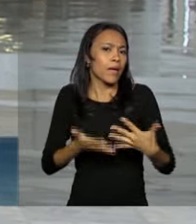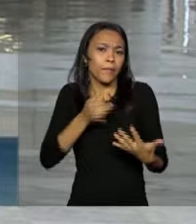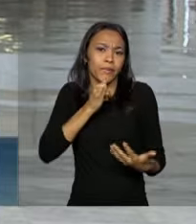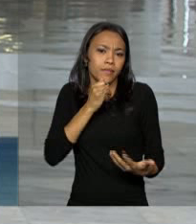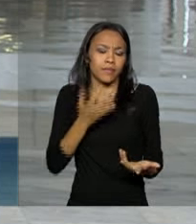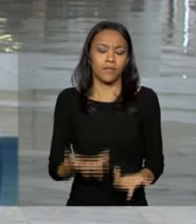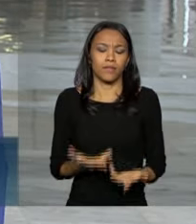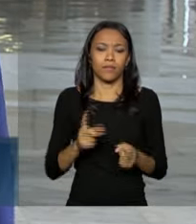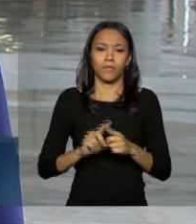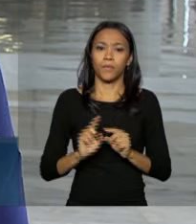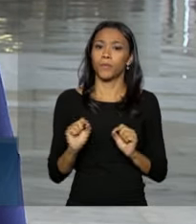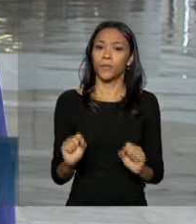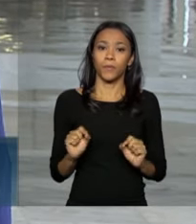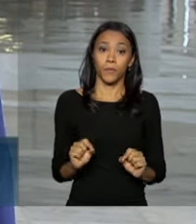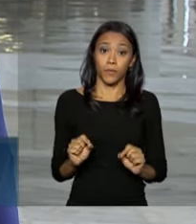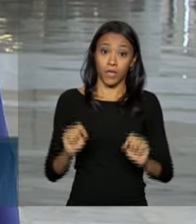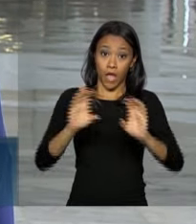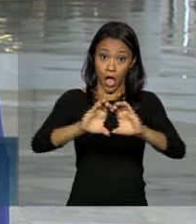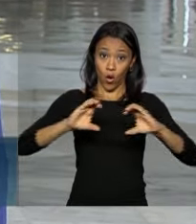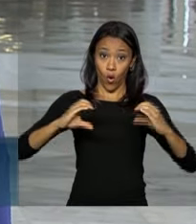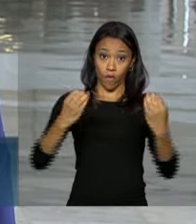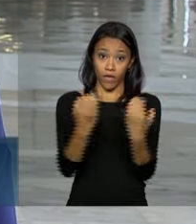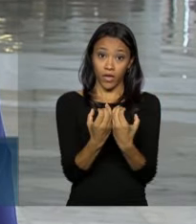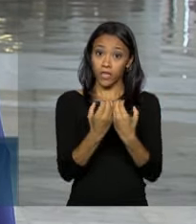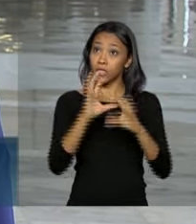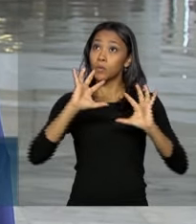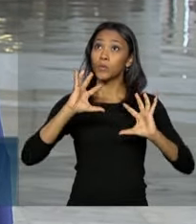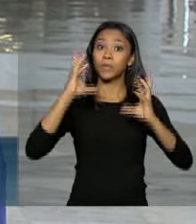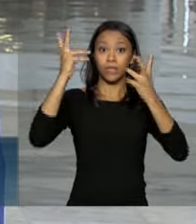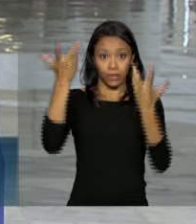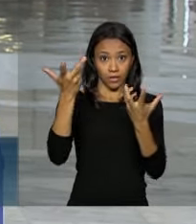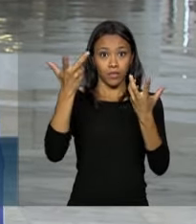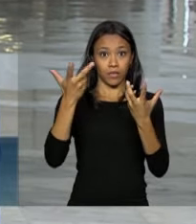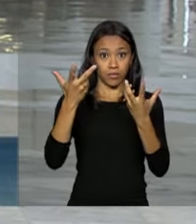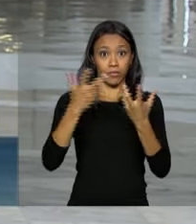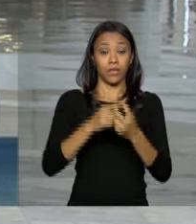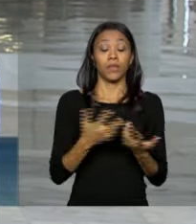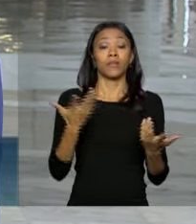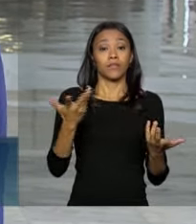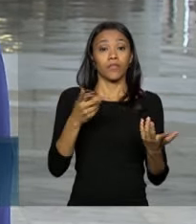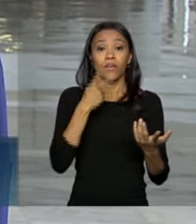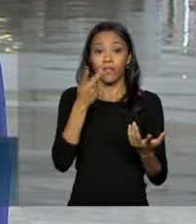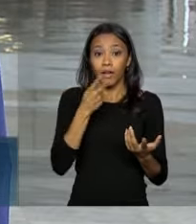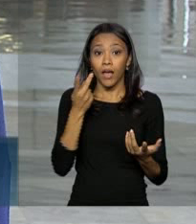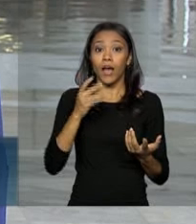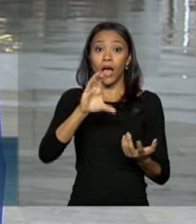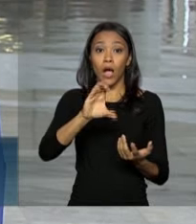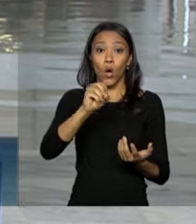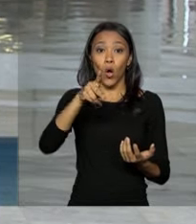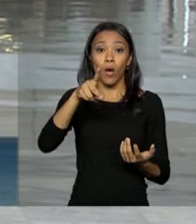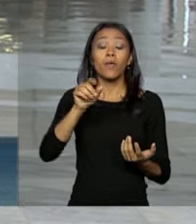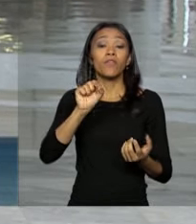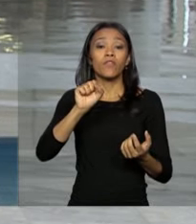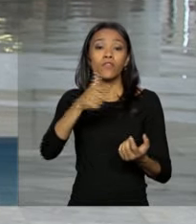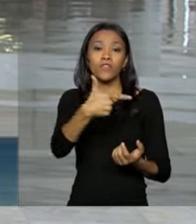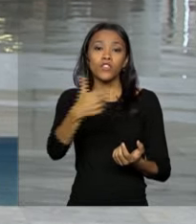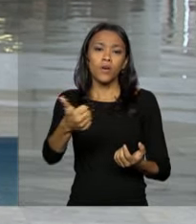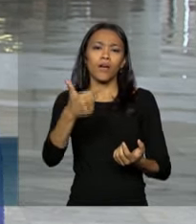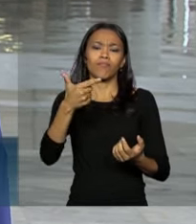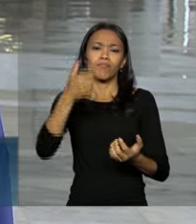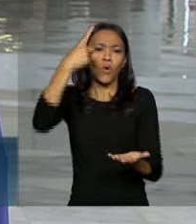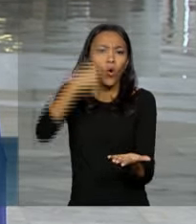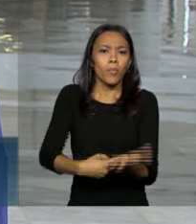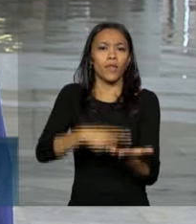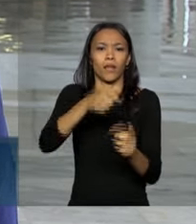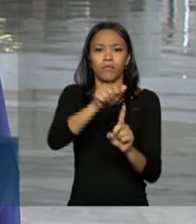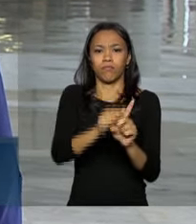a respeito da Conferência do Clima, a 21ª Conferência do Clima, COP21, marcada para acontecer